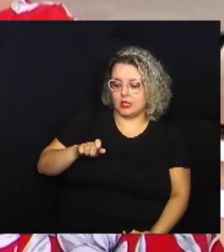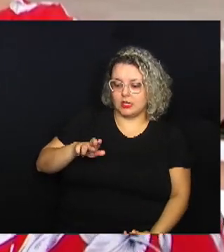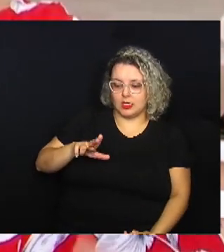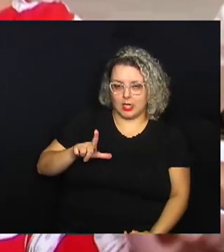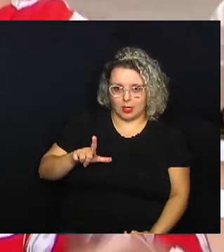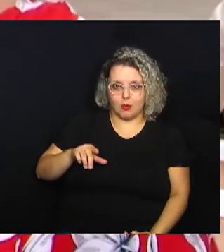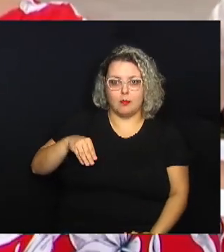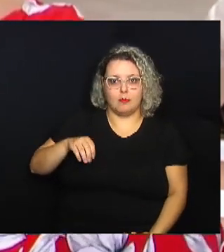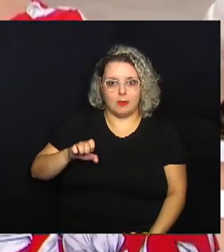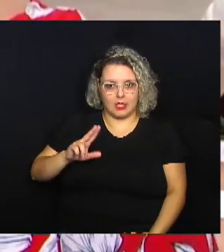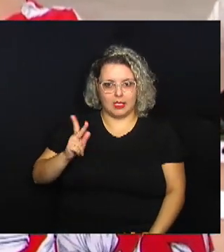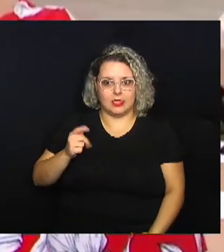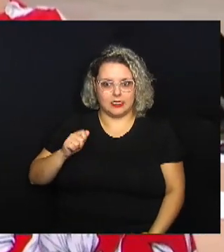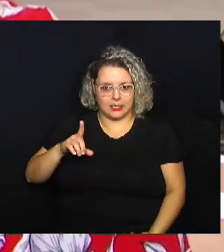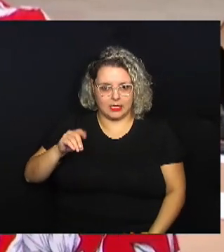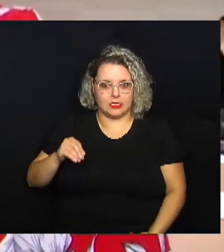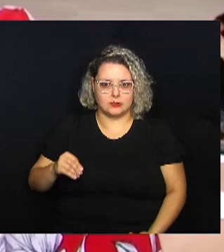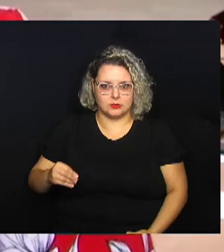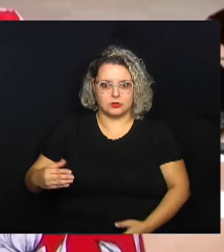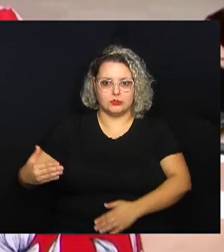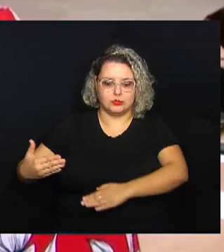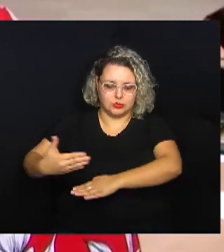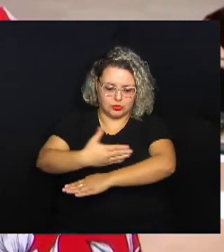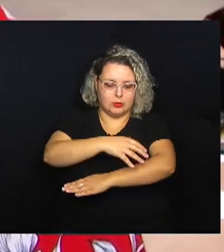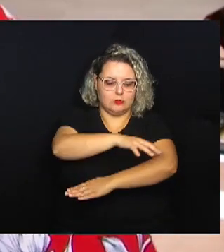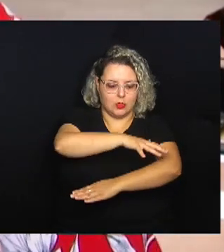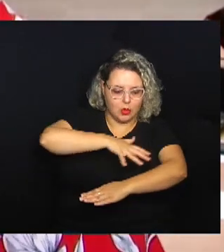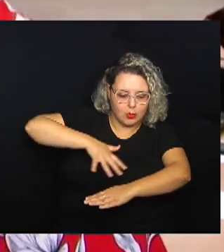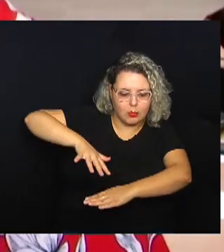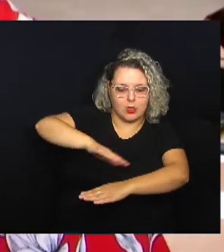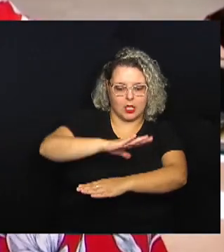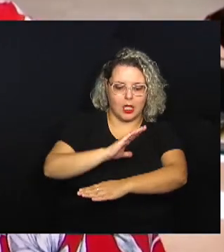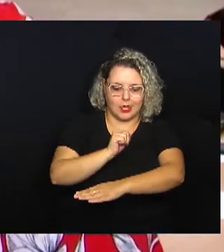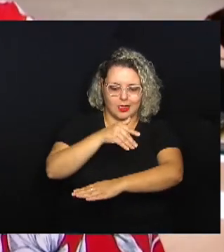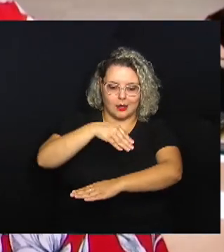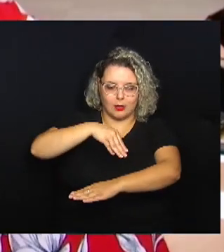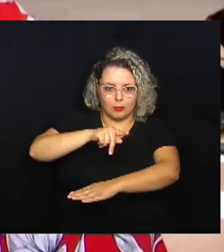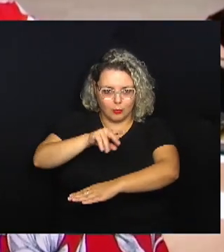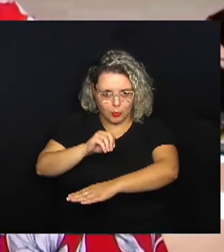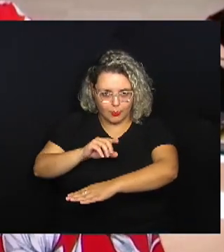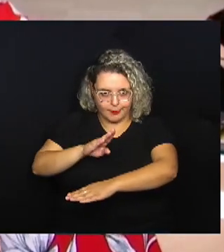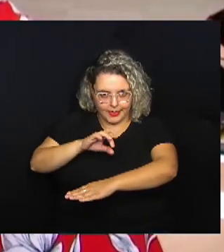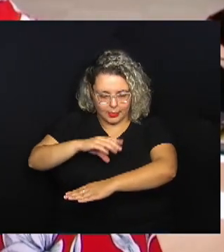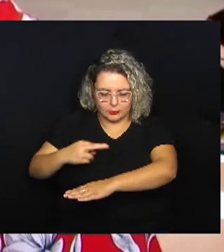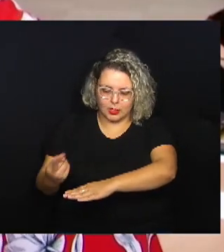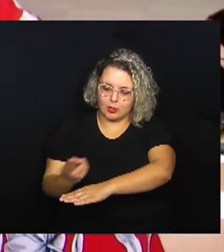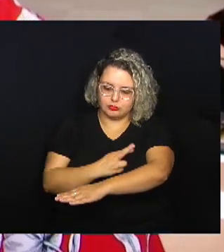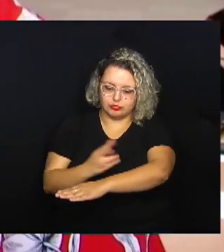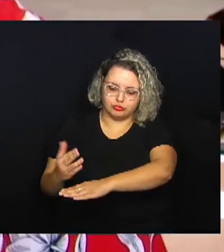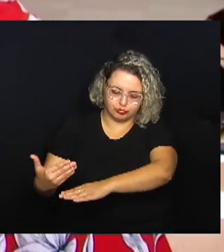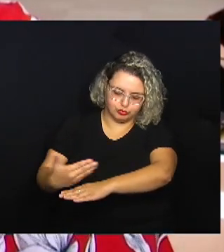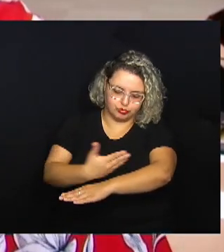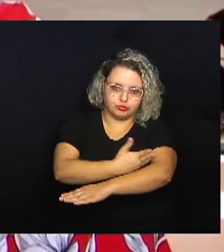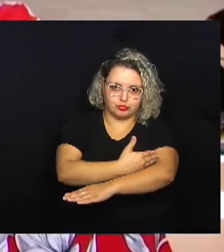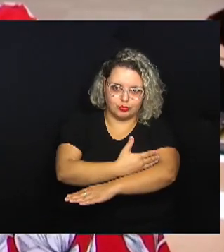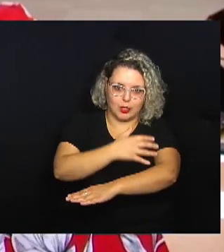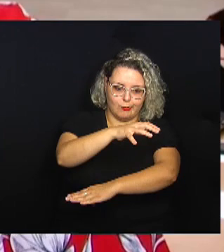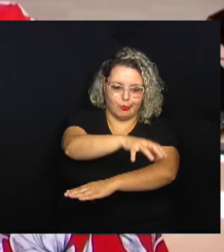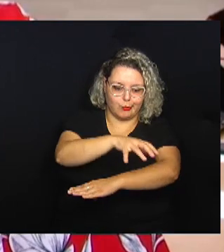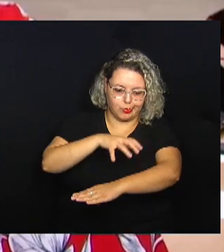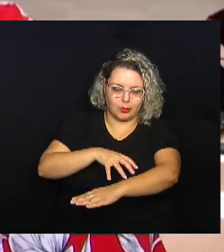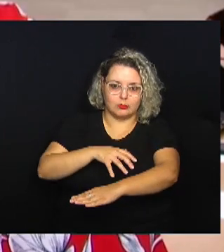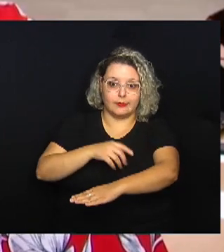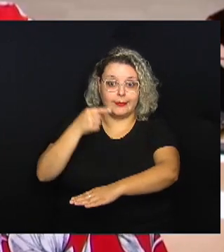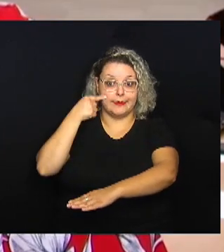rodovia que corta aquele território território ali do Campo Belo e a ideia é fazer dois